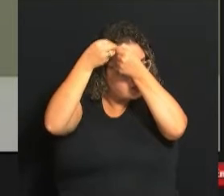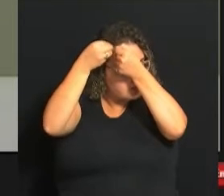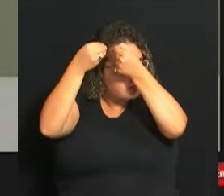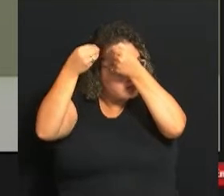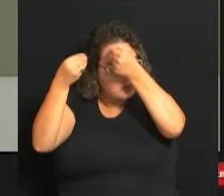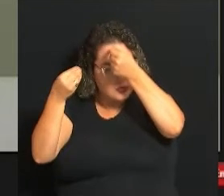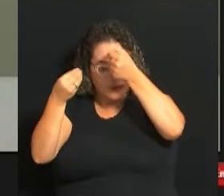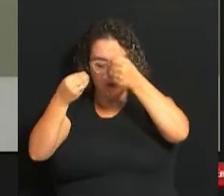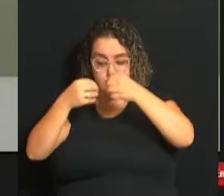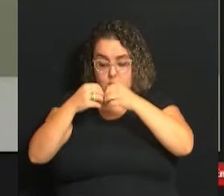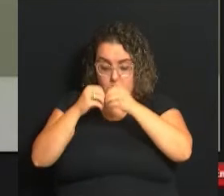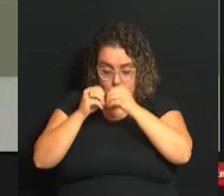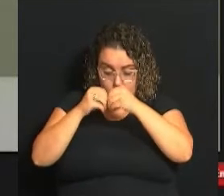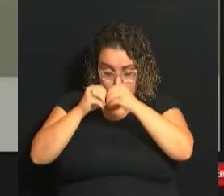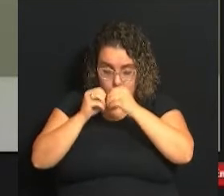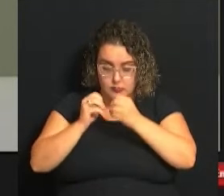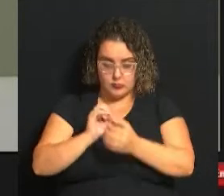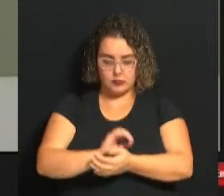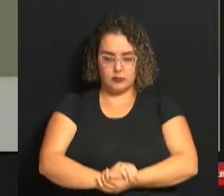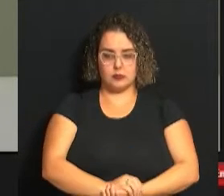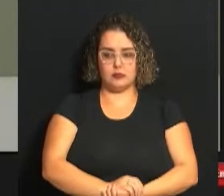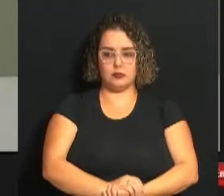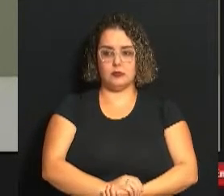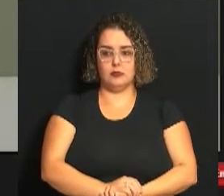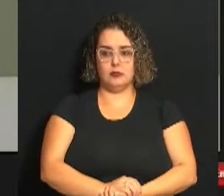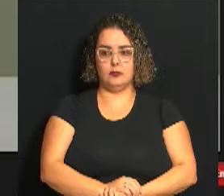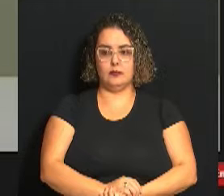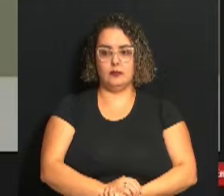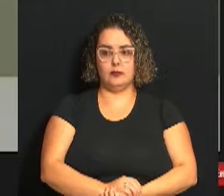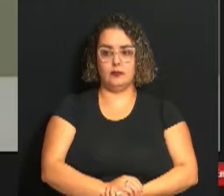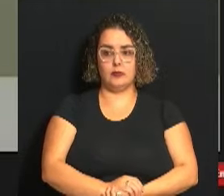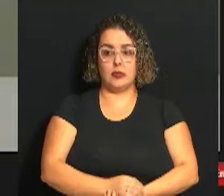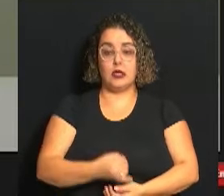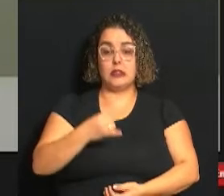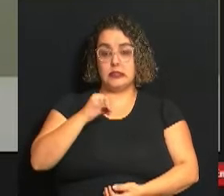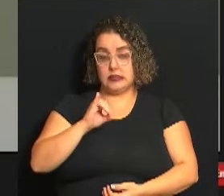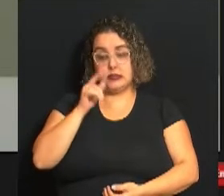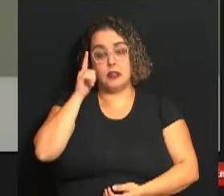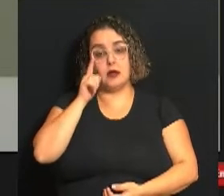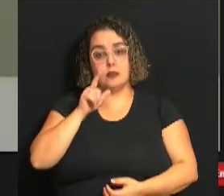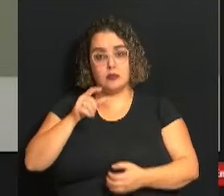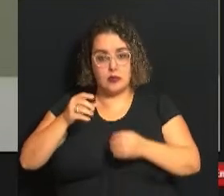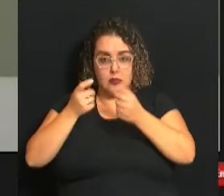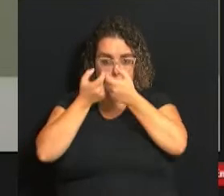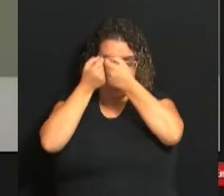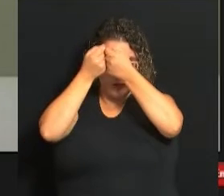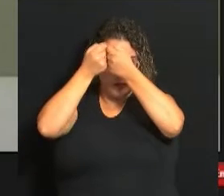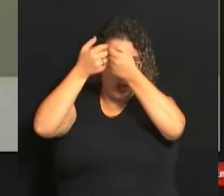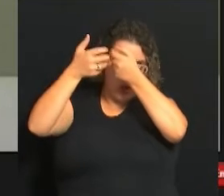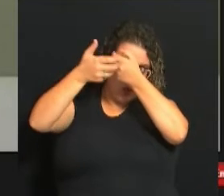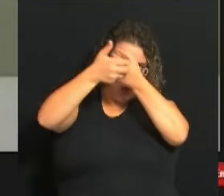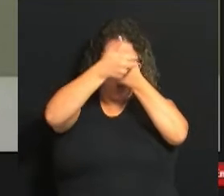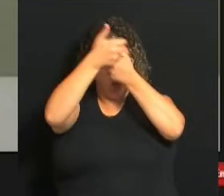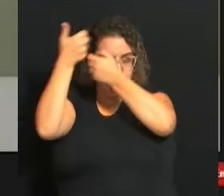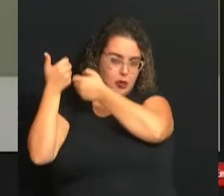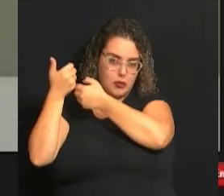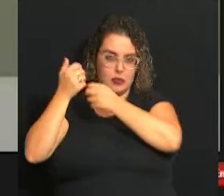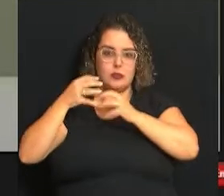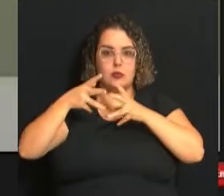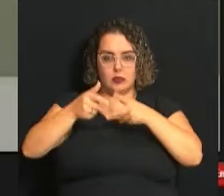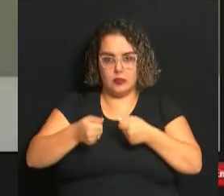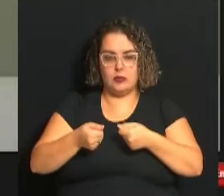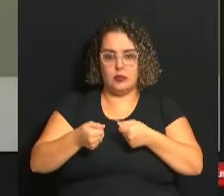se possível, fazer a ressecção completa do tumor, e esse exame vai, então, para o laboratório, e